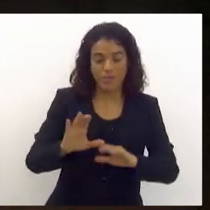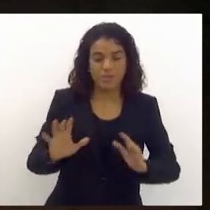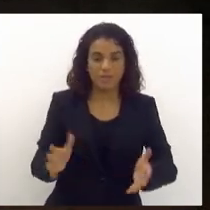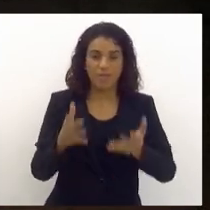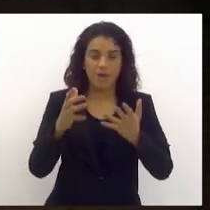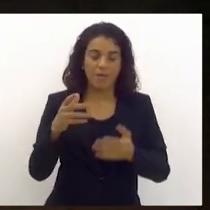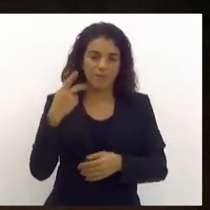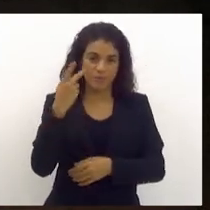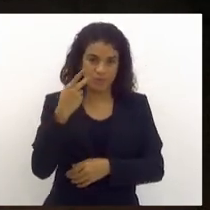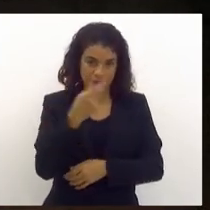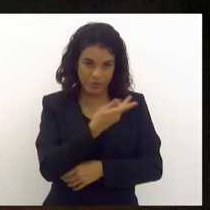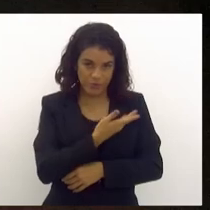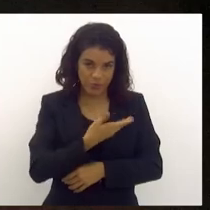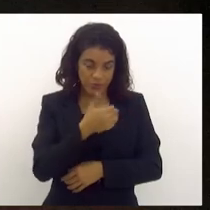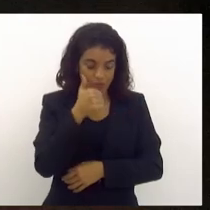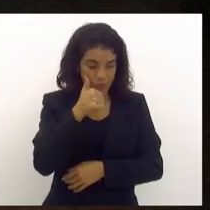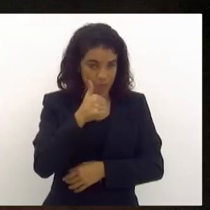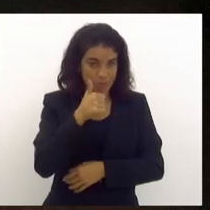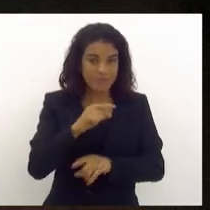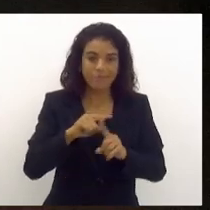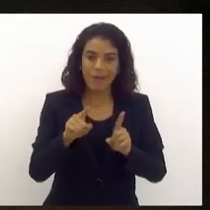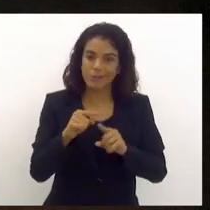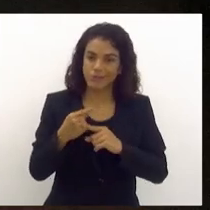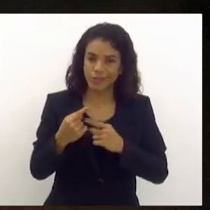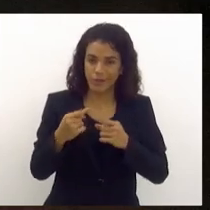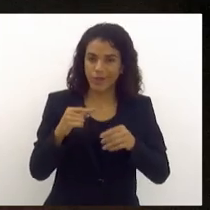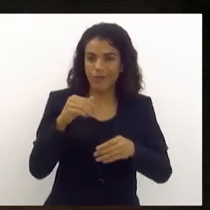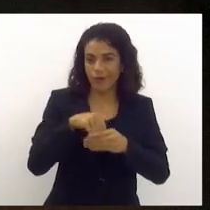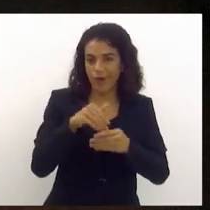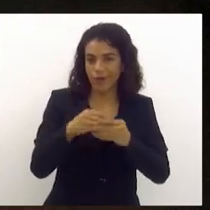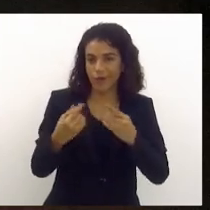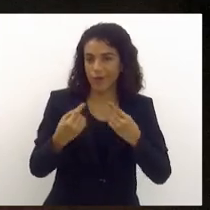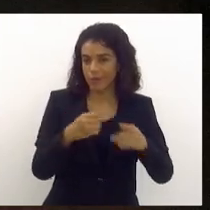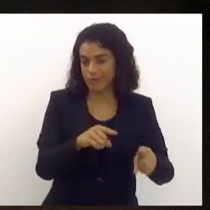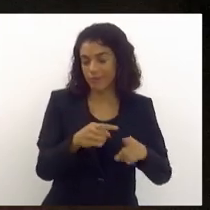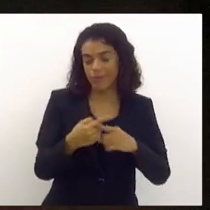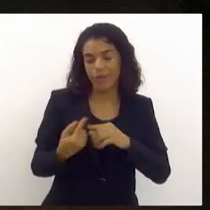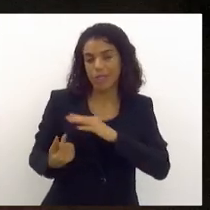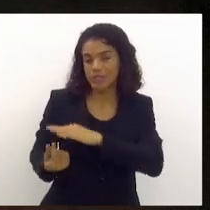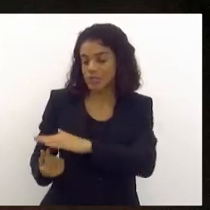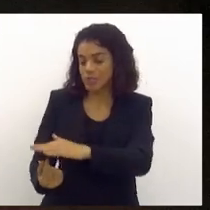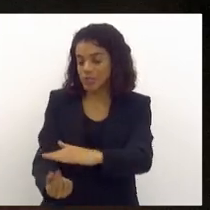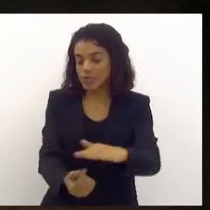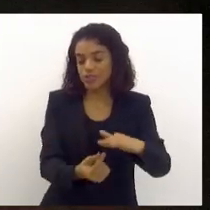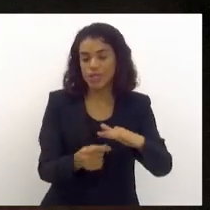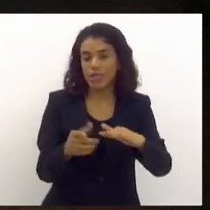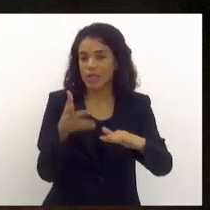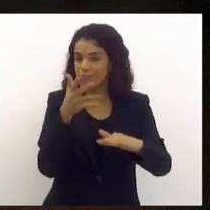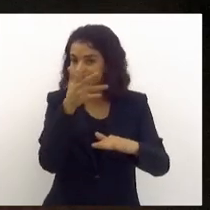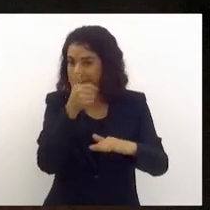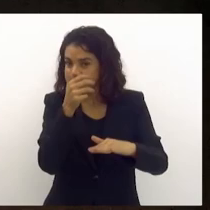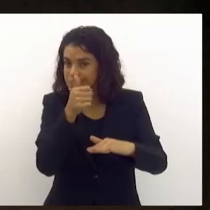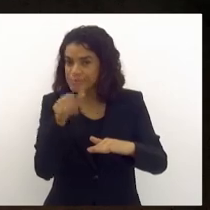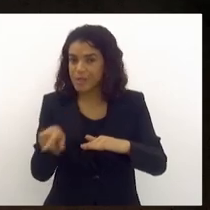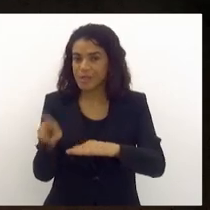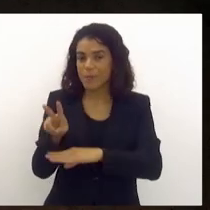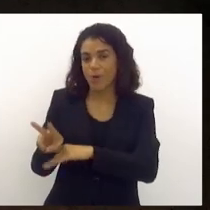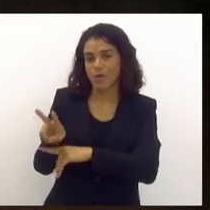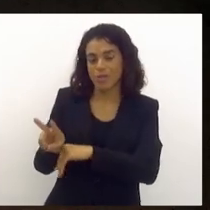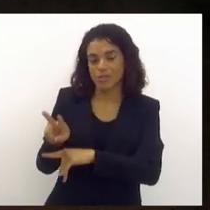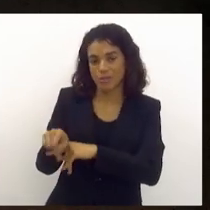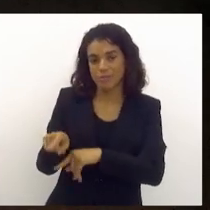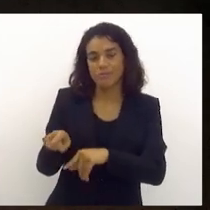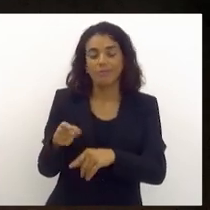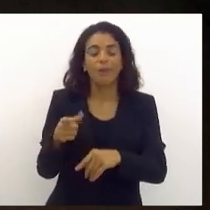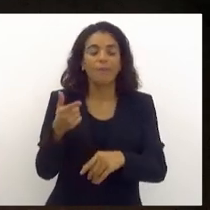mulheres, mas nosso voto é contrário, porque a gente não quer que os fundos sejam sacrificados, porque a gente defende política pública para